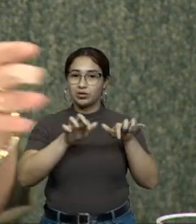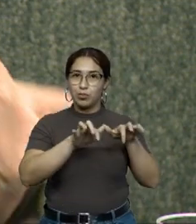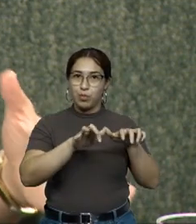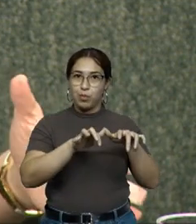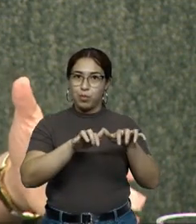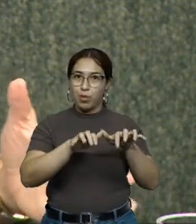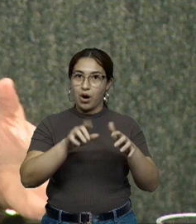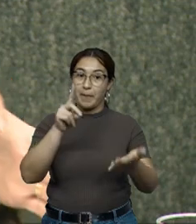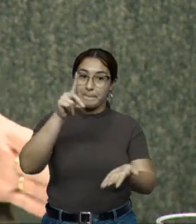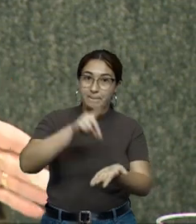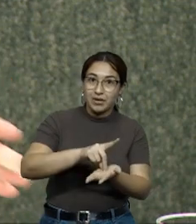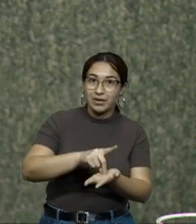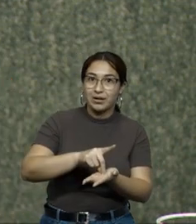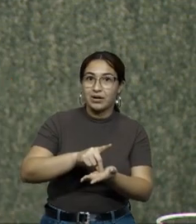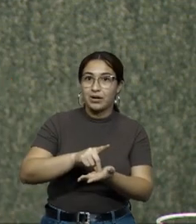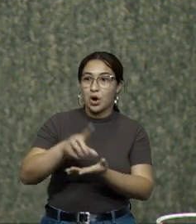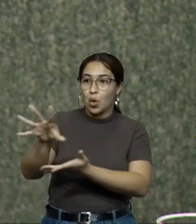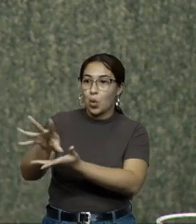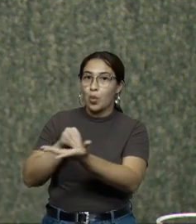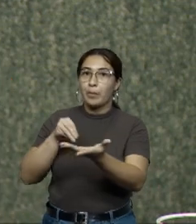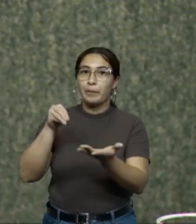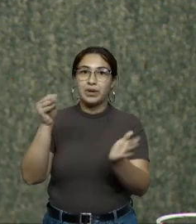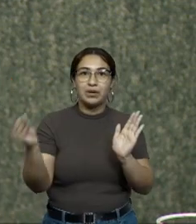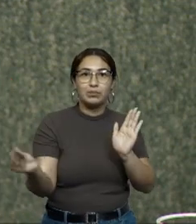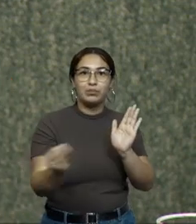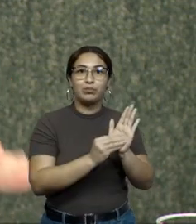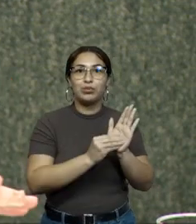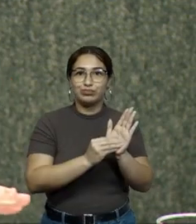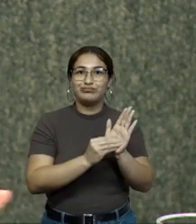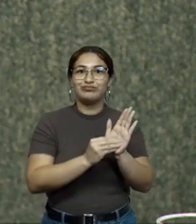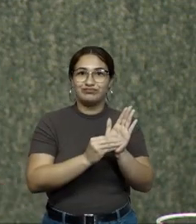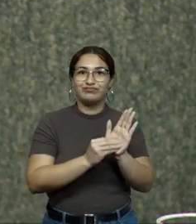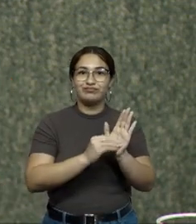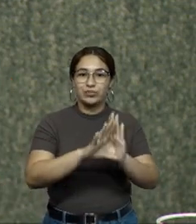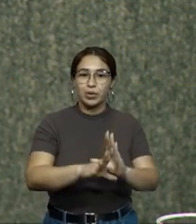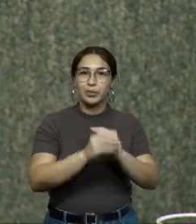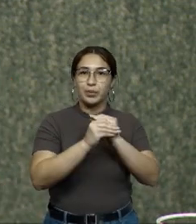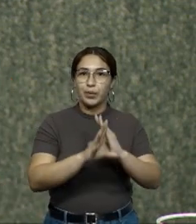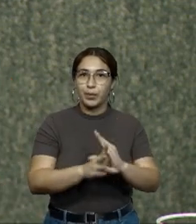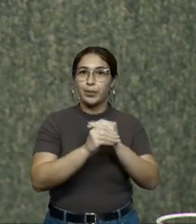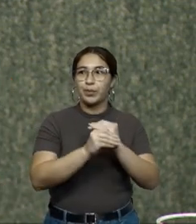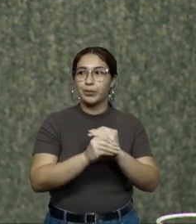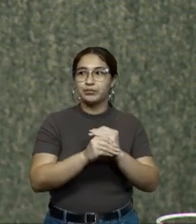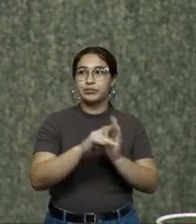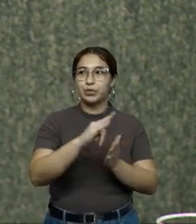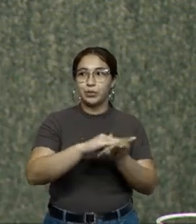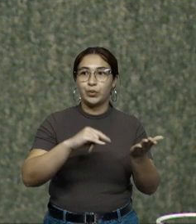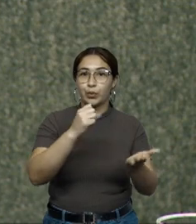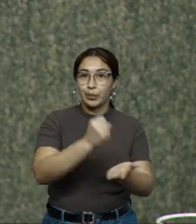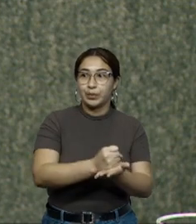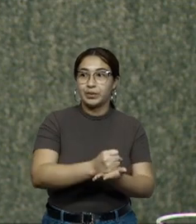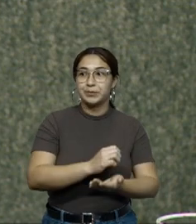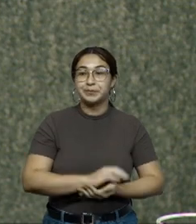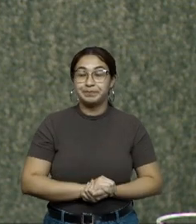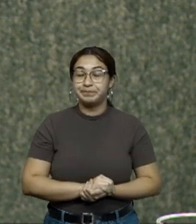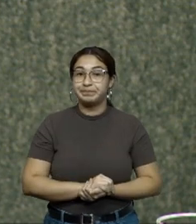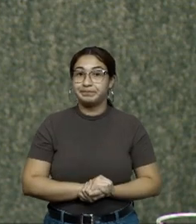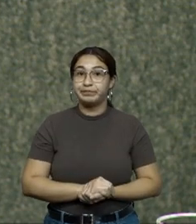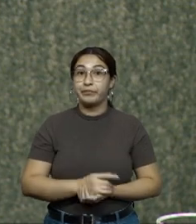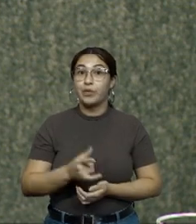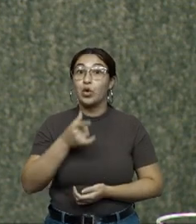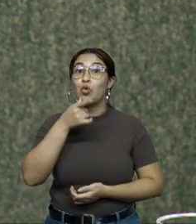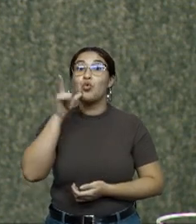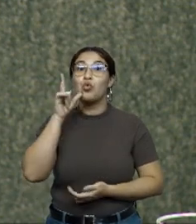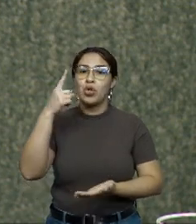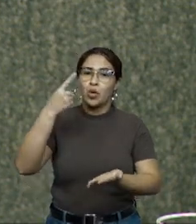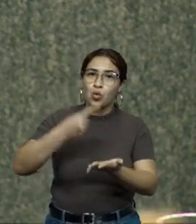também os comentários nós vamos alexar audiência e ontem Doutor Botica nós combinamos com o Dr